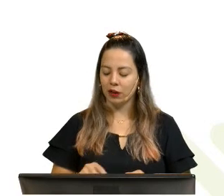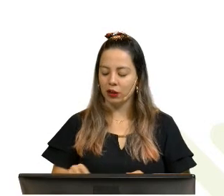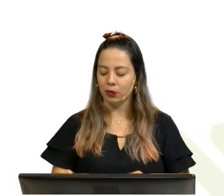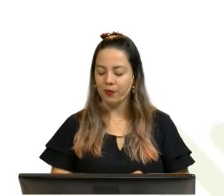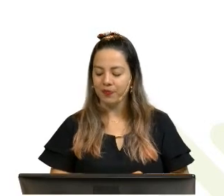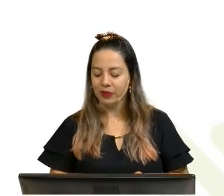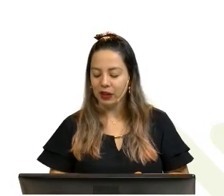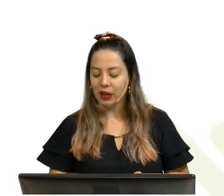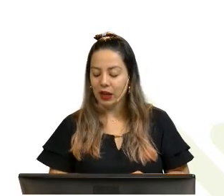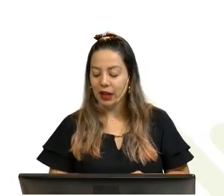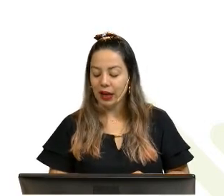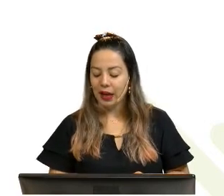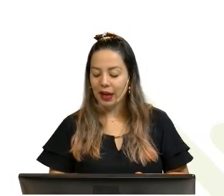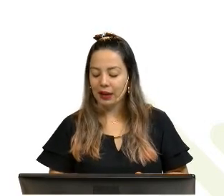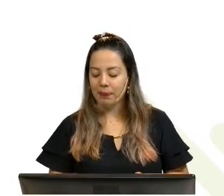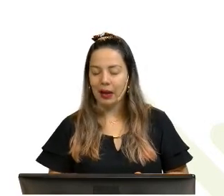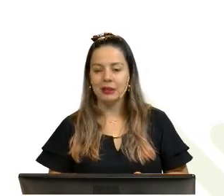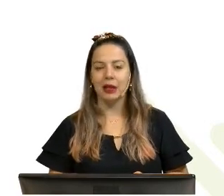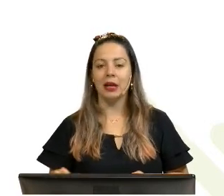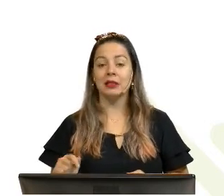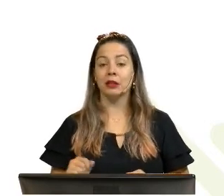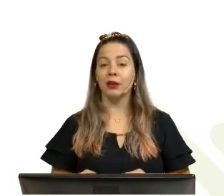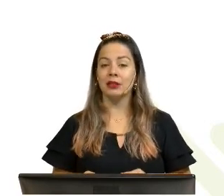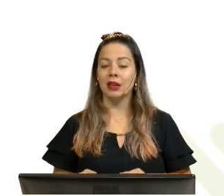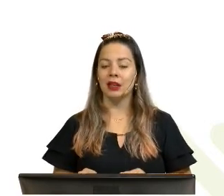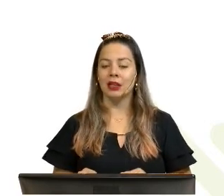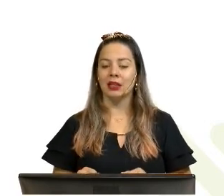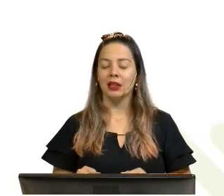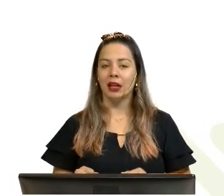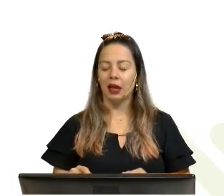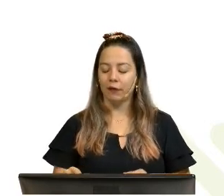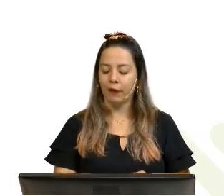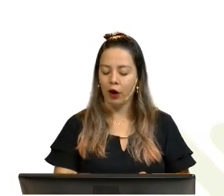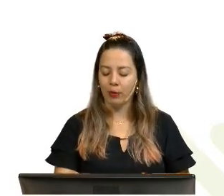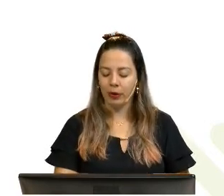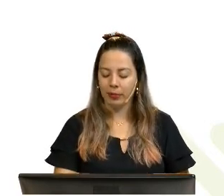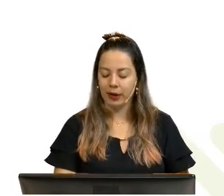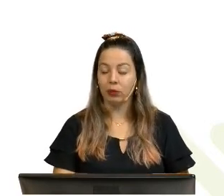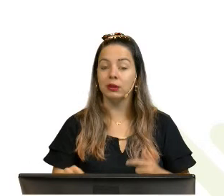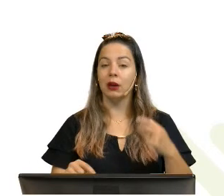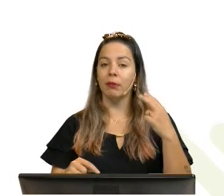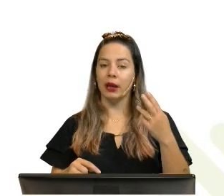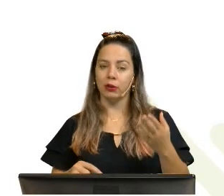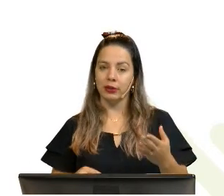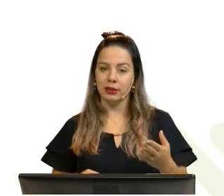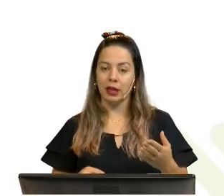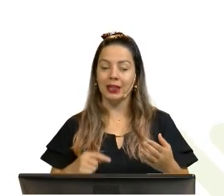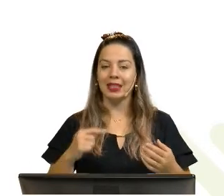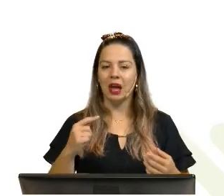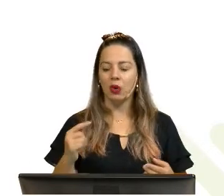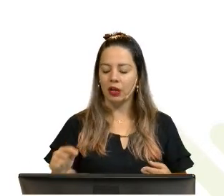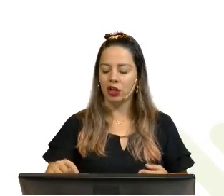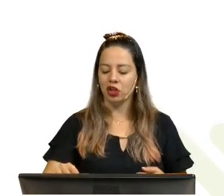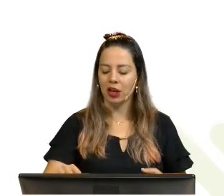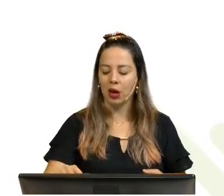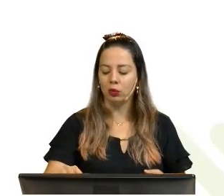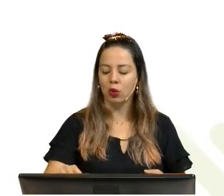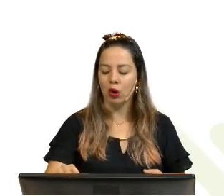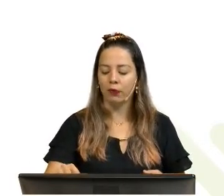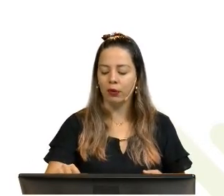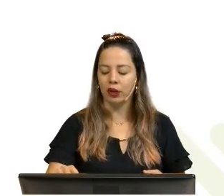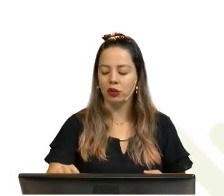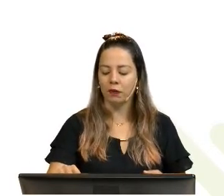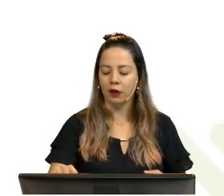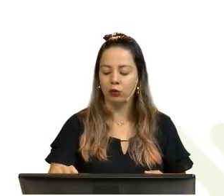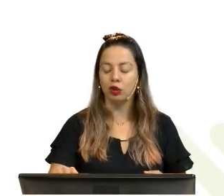indivíduo ele passa a ser 2 ele e ele forma o embrião também dois ele que dá origem a um